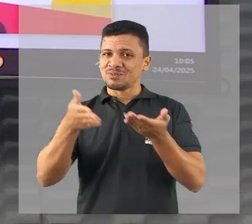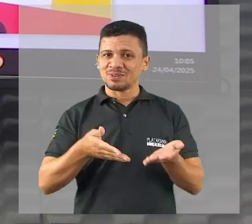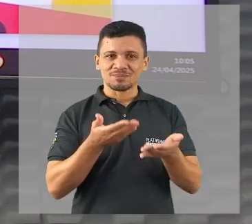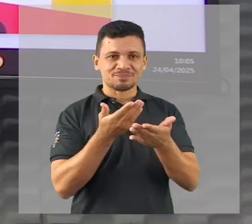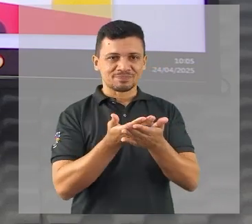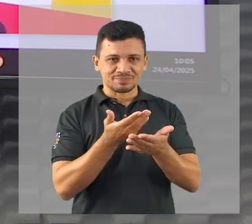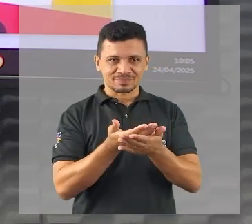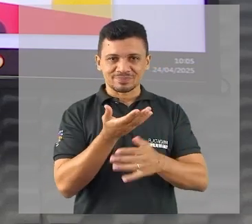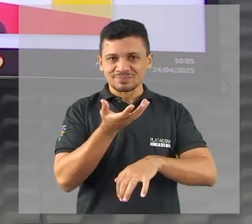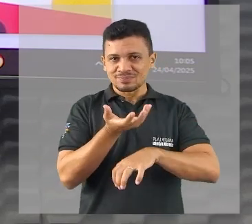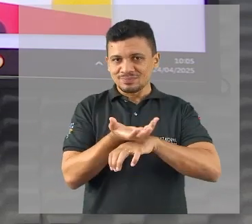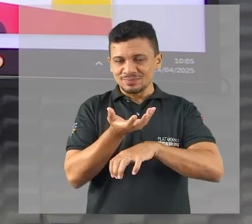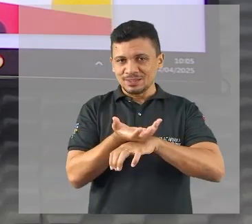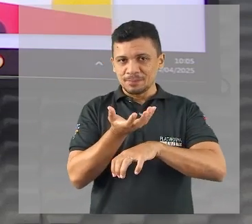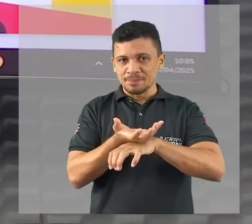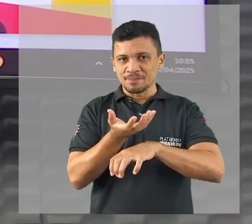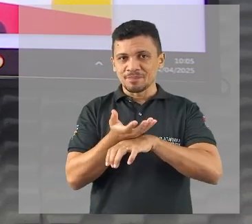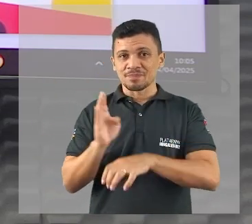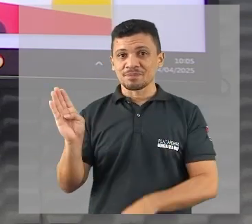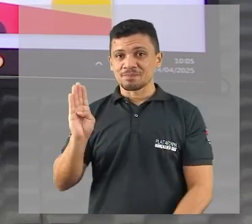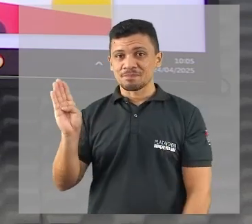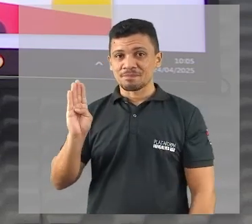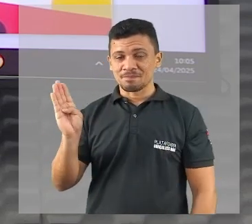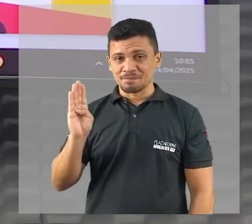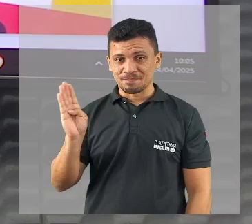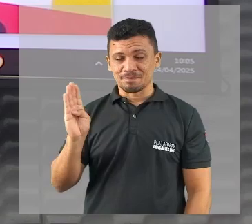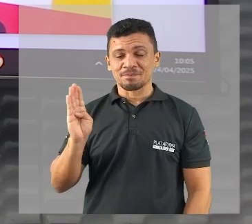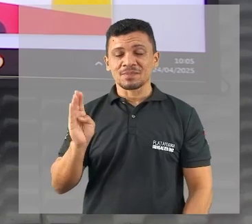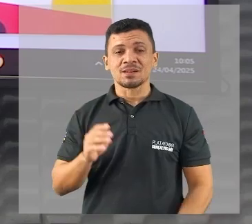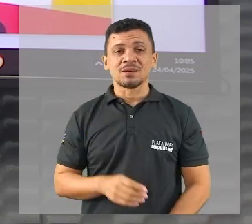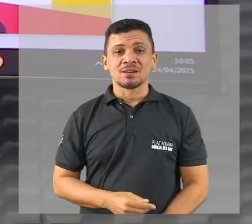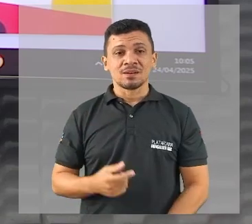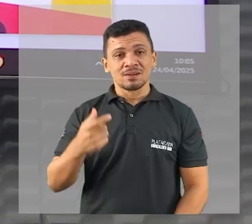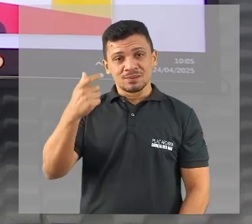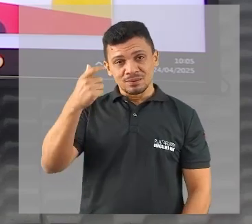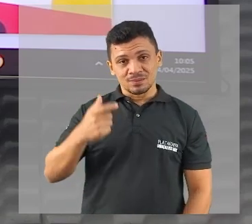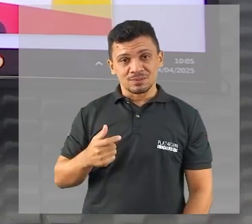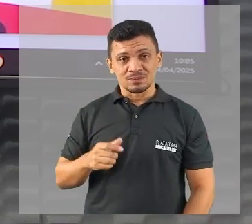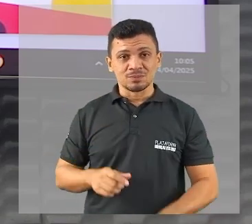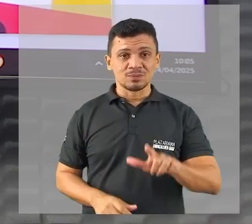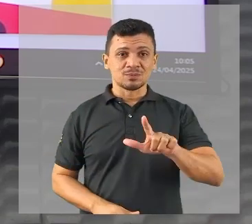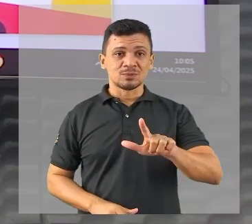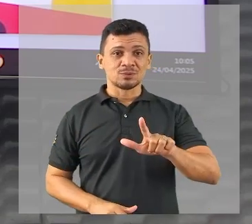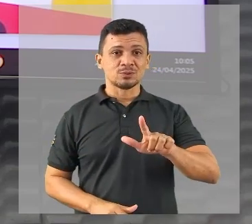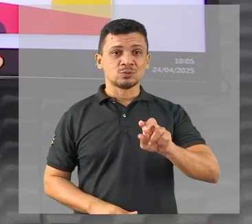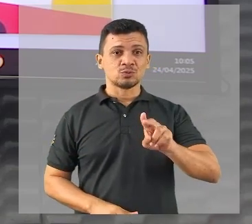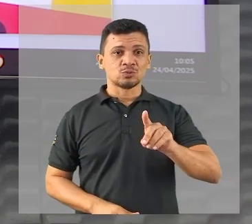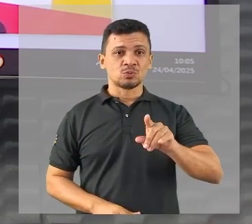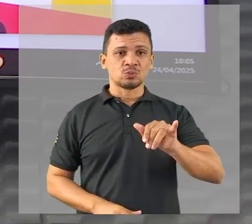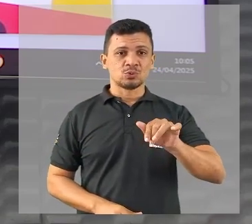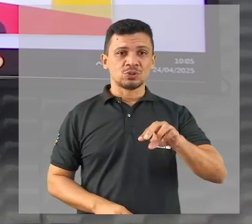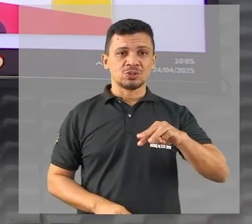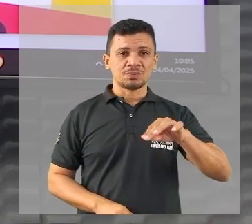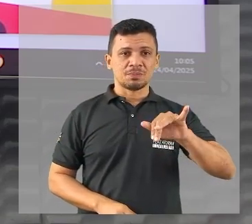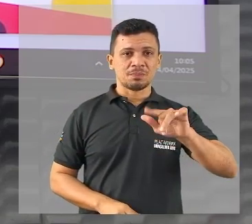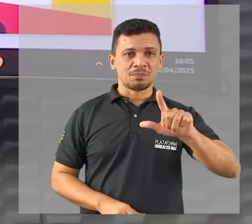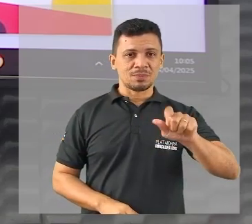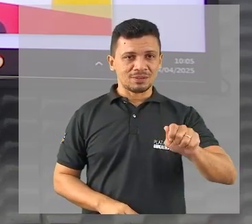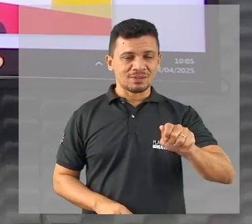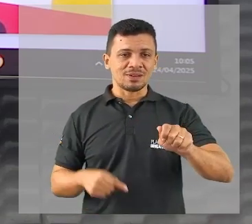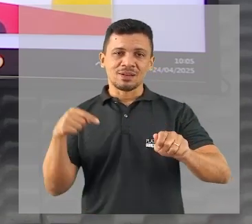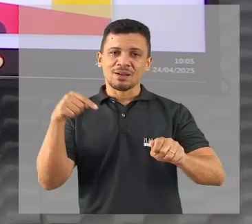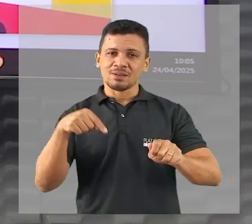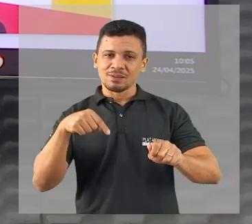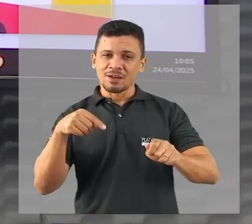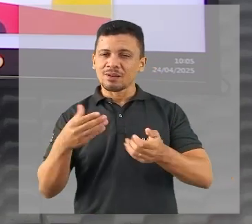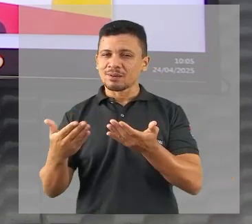um componente agora de biologia. Eu sou a professora Ludmila Furtado e estarei com vocês aqui para a gente